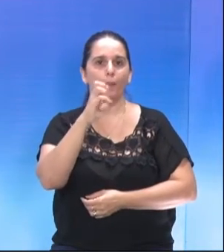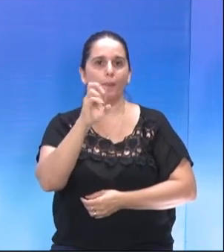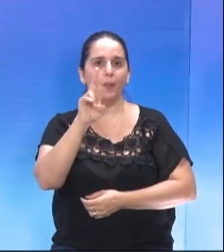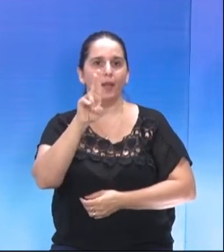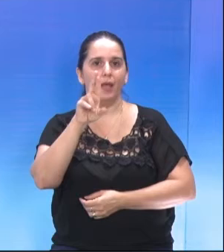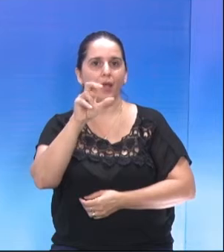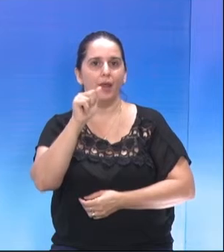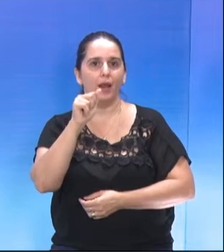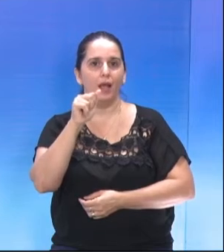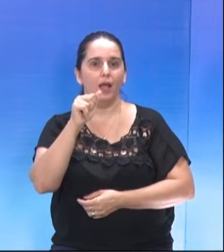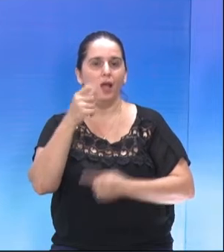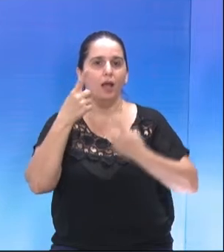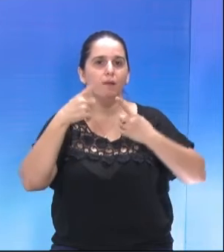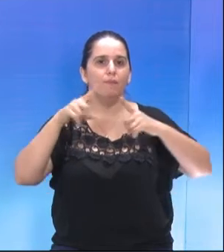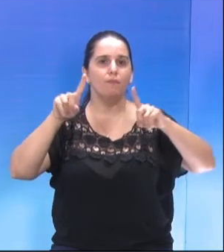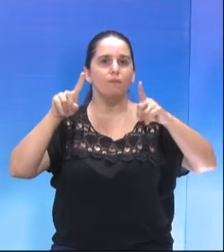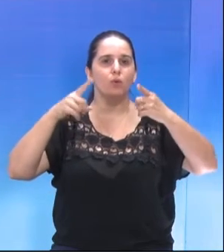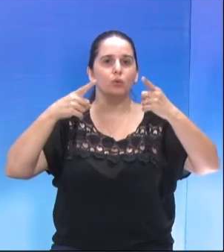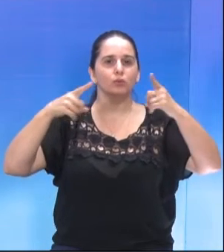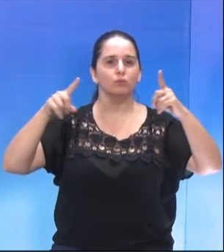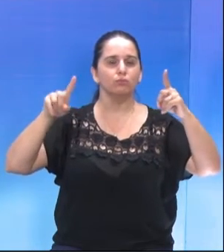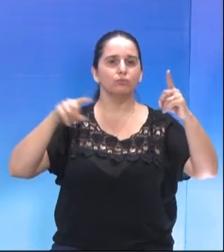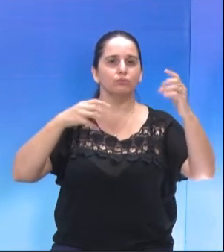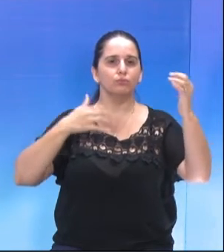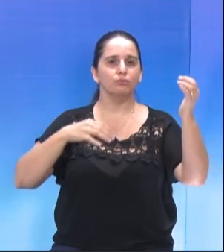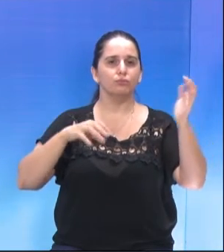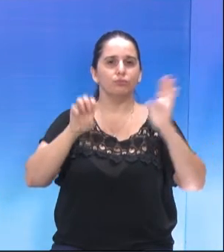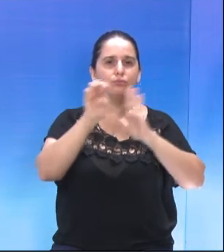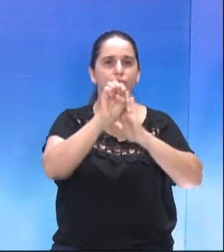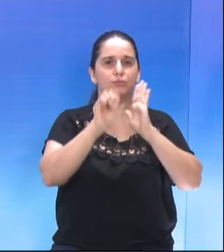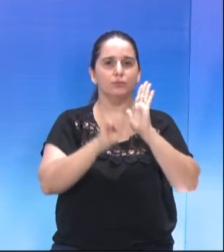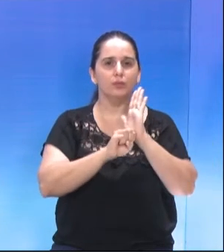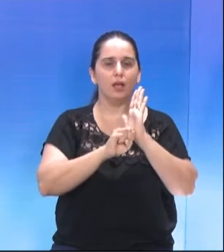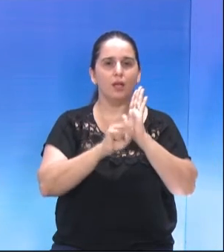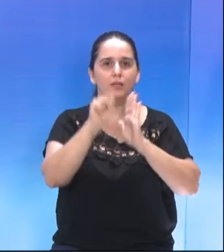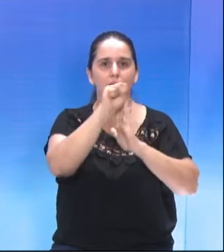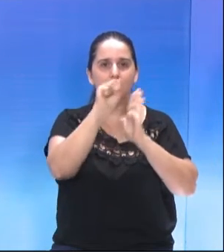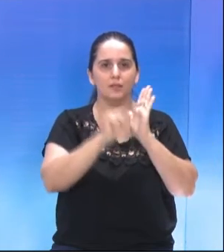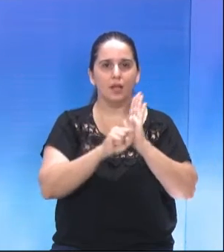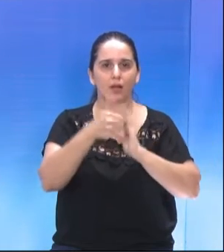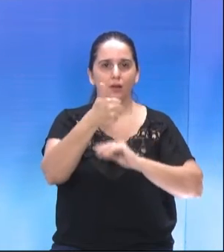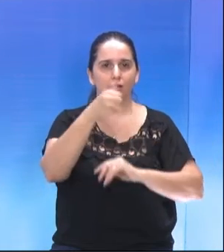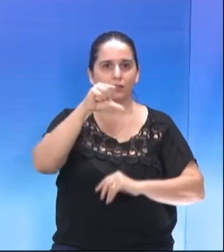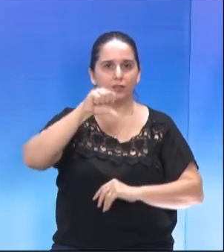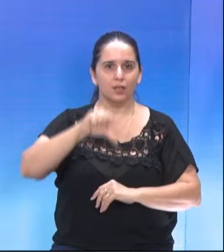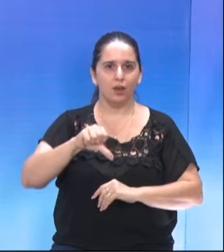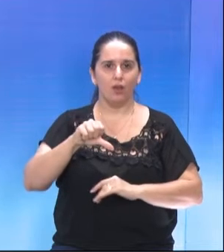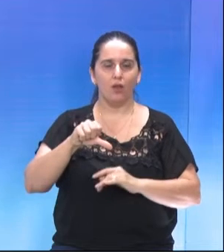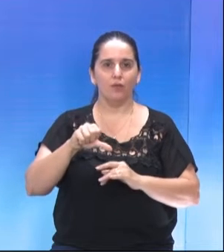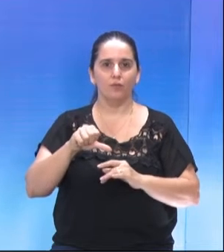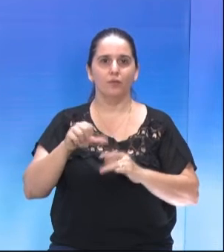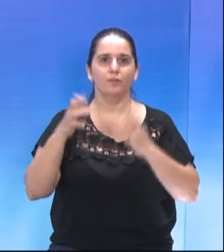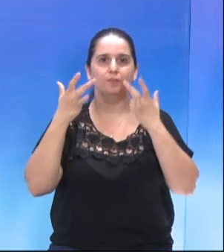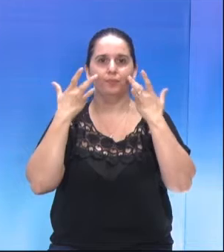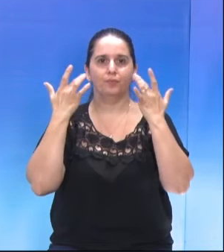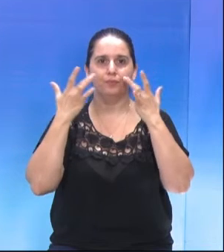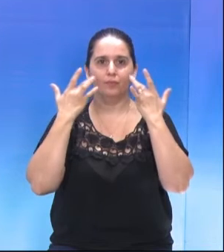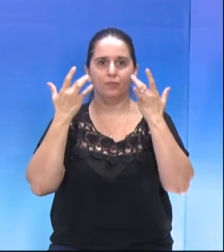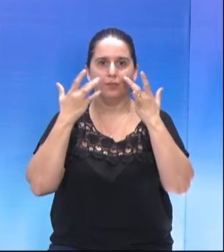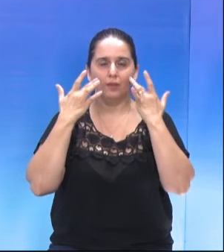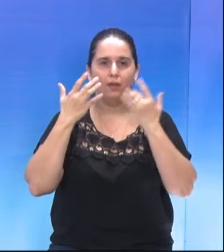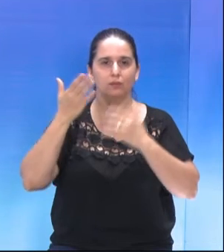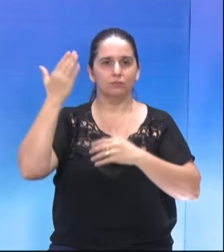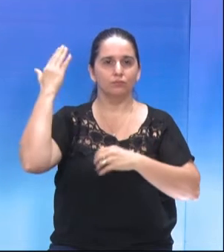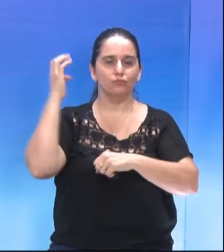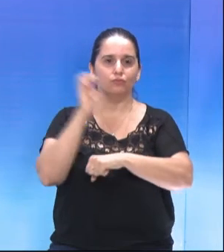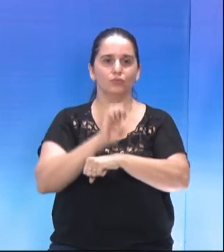então, conhecer um pouco da história da música do século XIX, no caso, a ópera. Nesse período